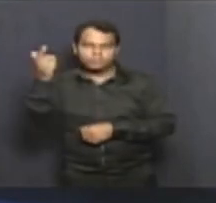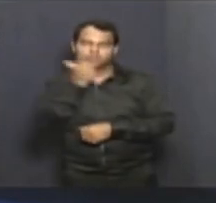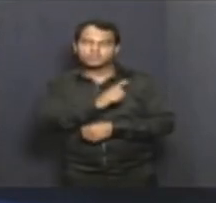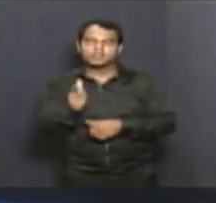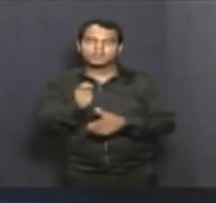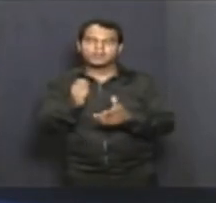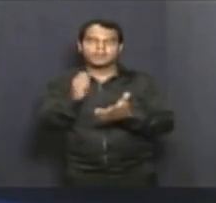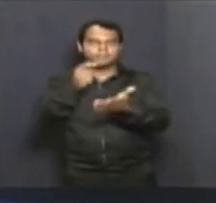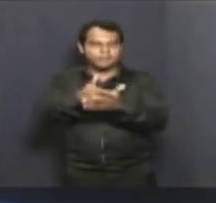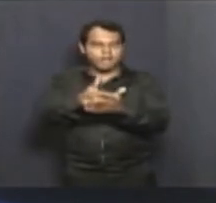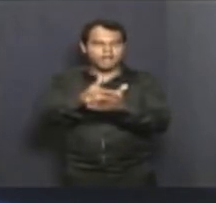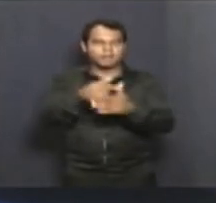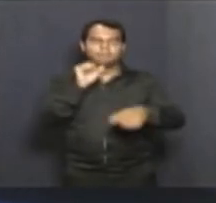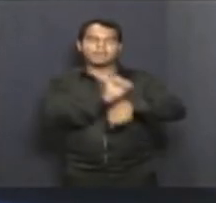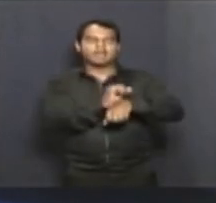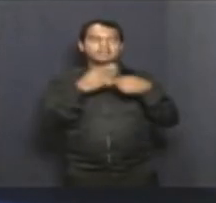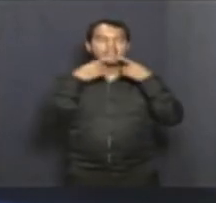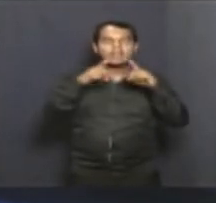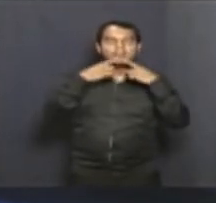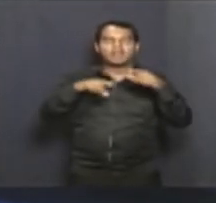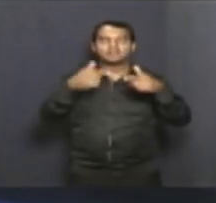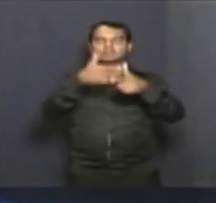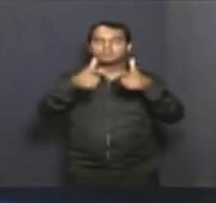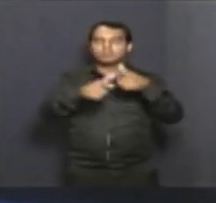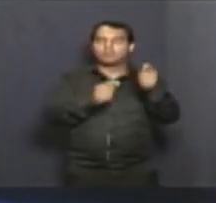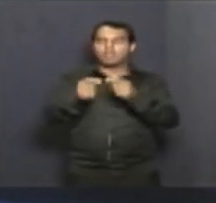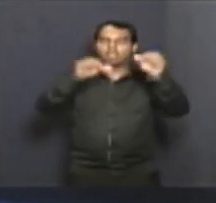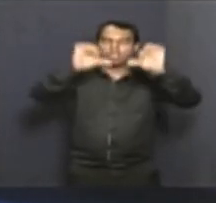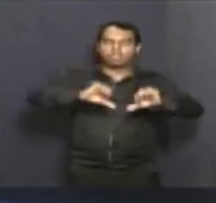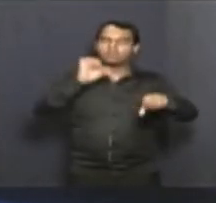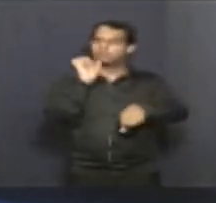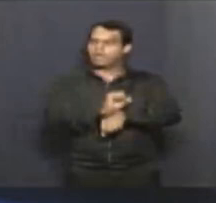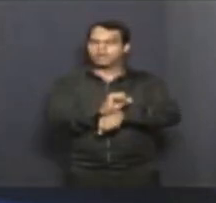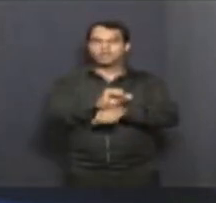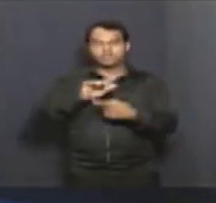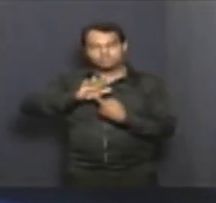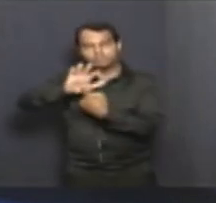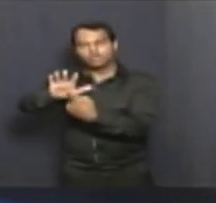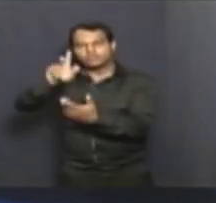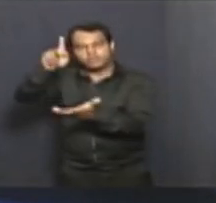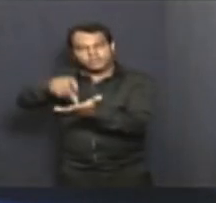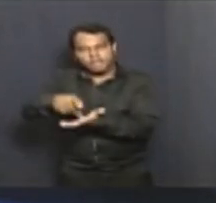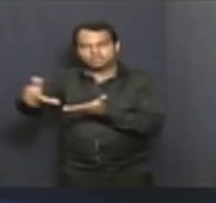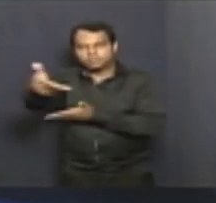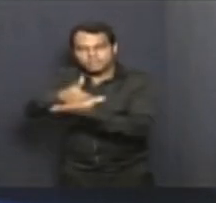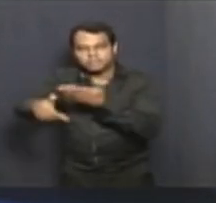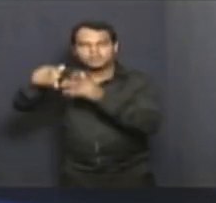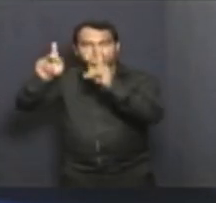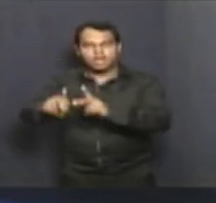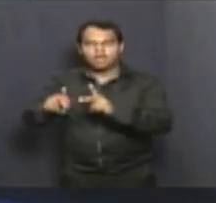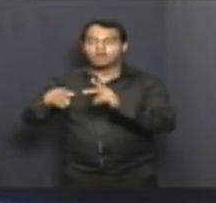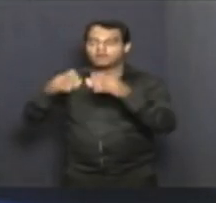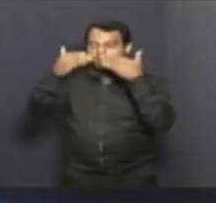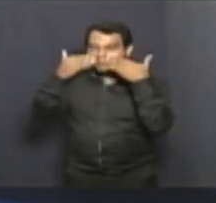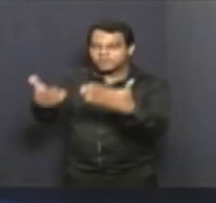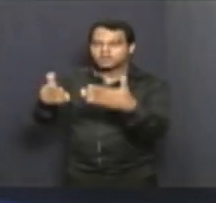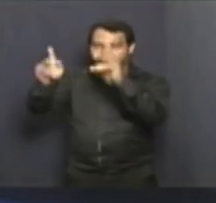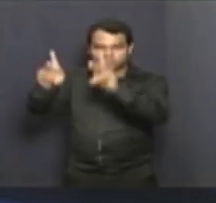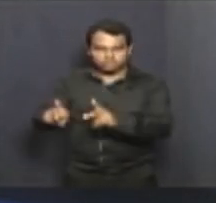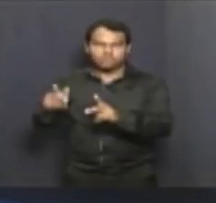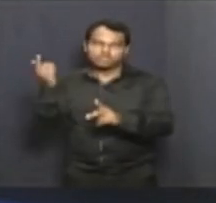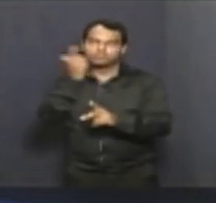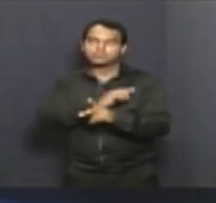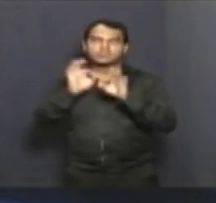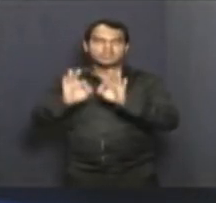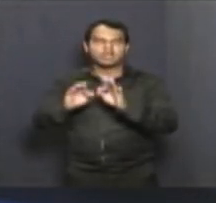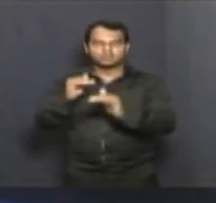certeza que está reclamando e falando de crise falando das dificuldades com transparência com a participação popular ouvindo as pessoas eu não tenho dúvida que nós